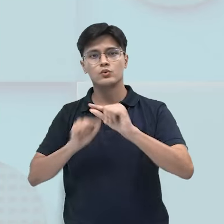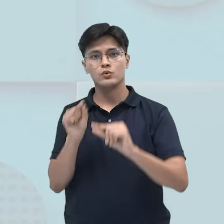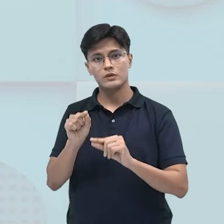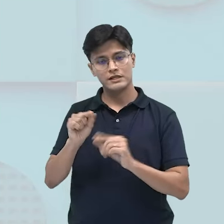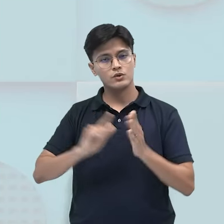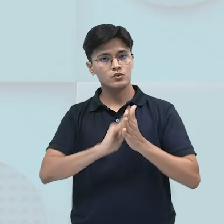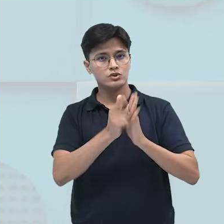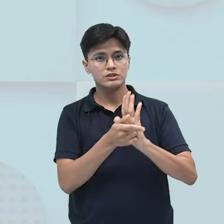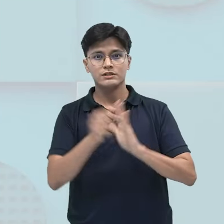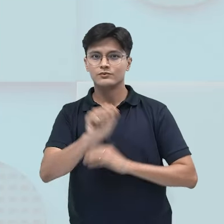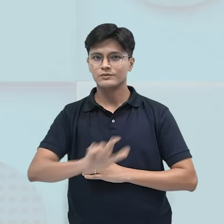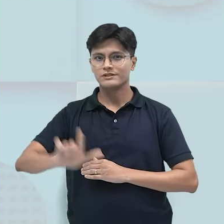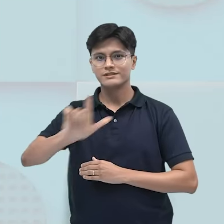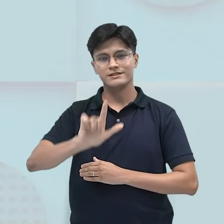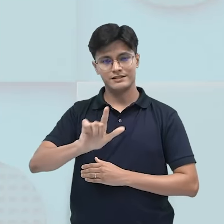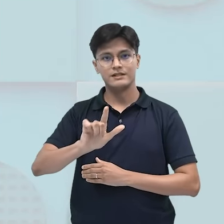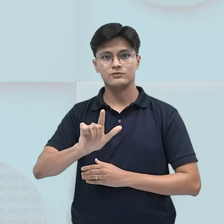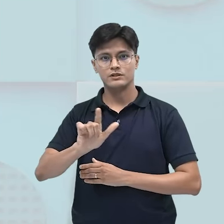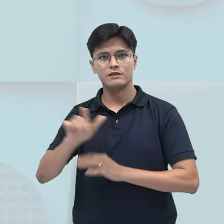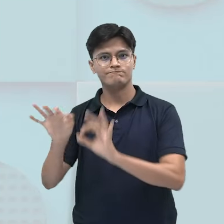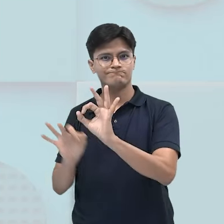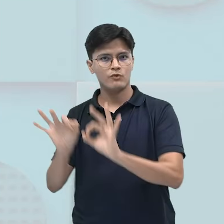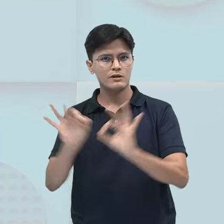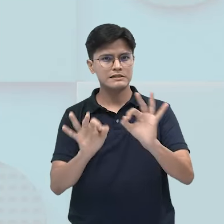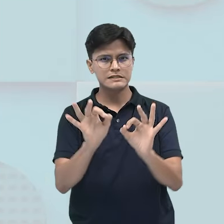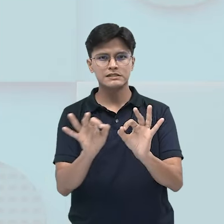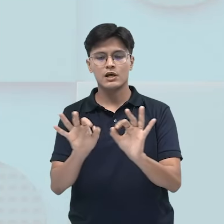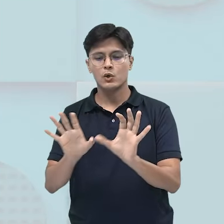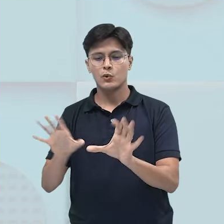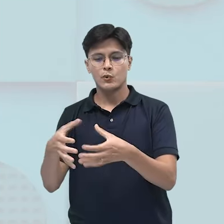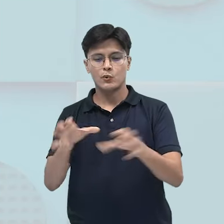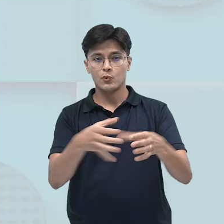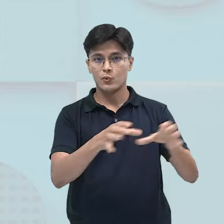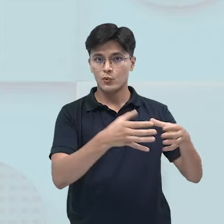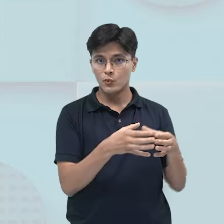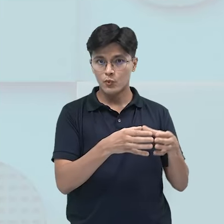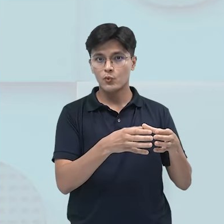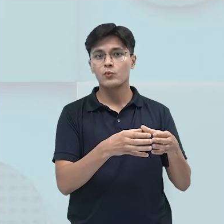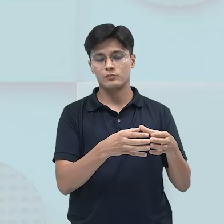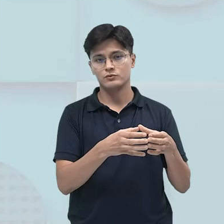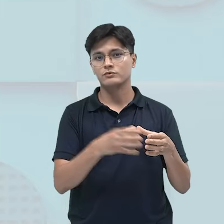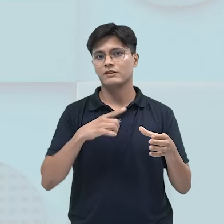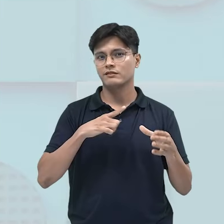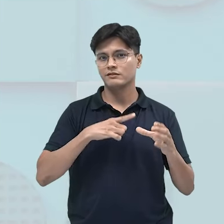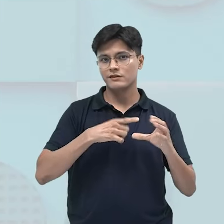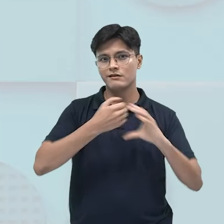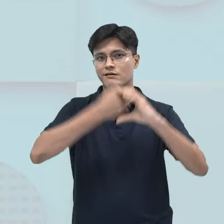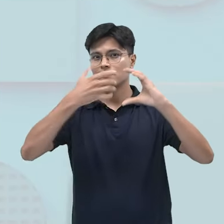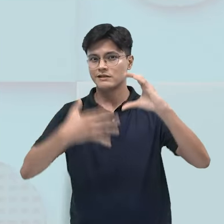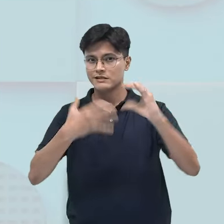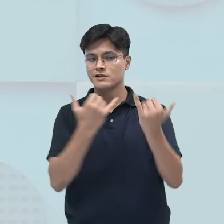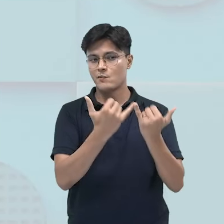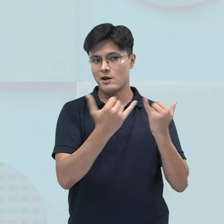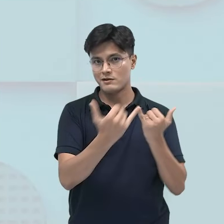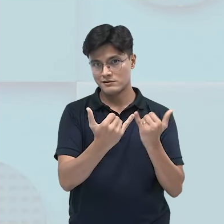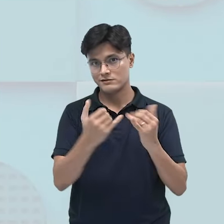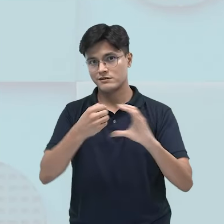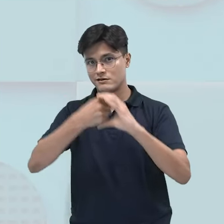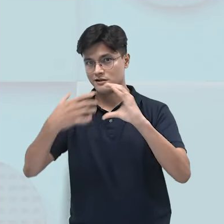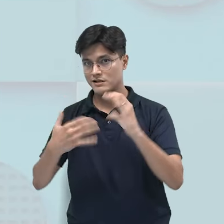ele designa famílias de obras dotadas de alguns atributos iguais